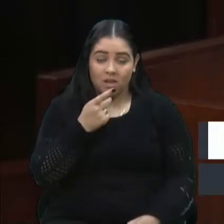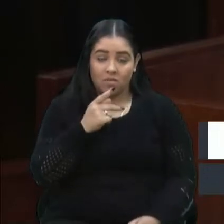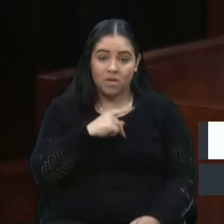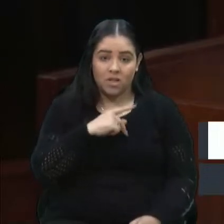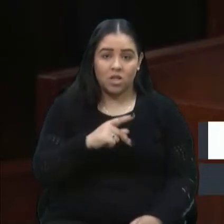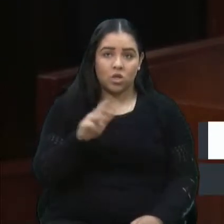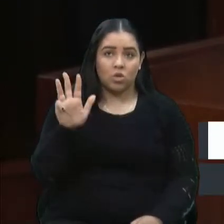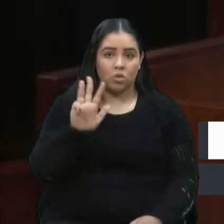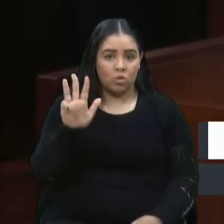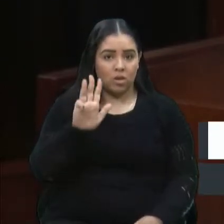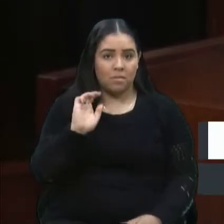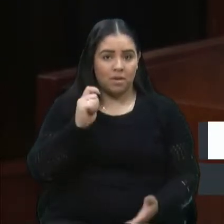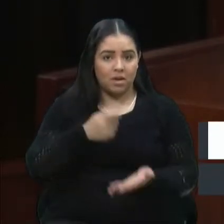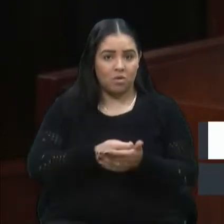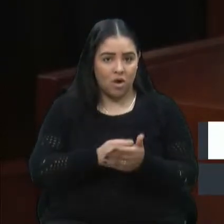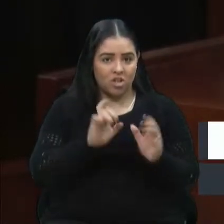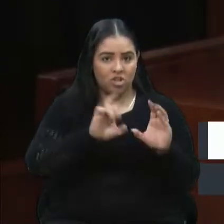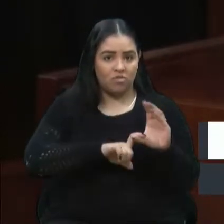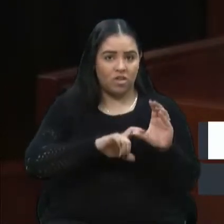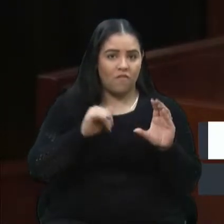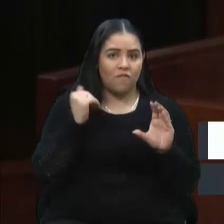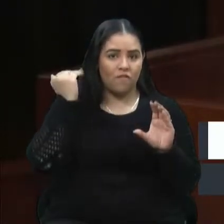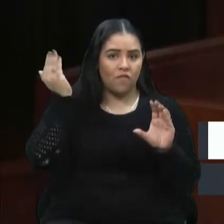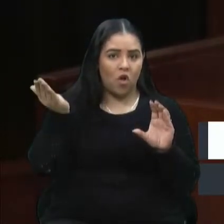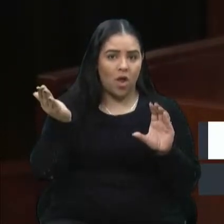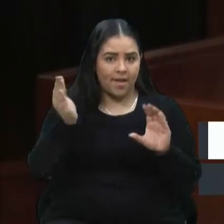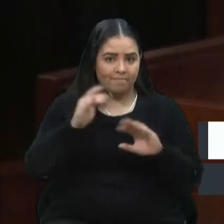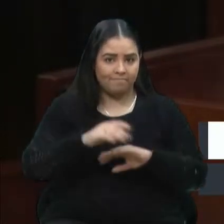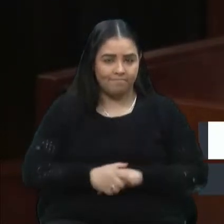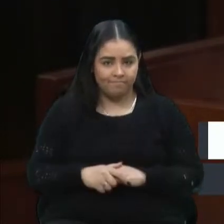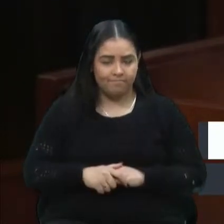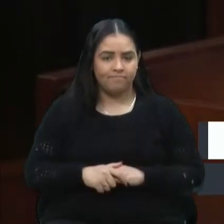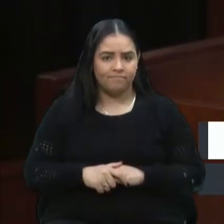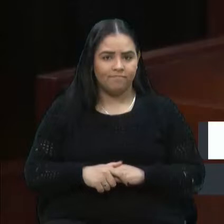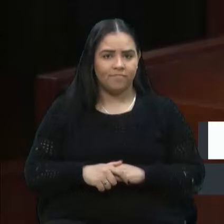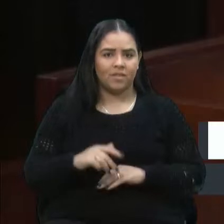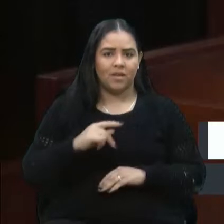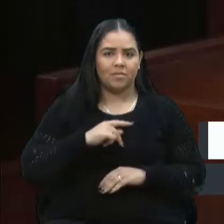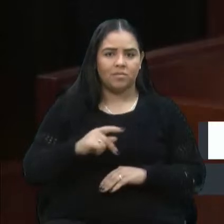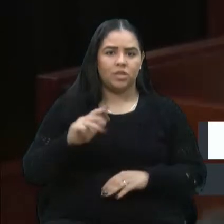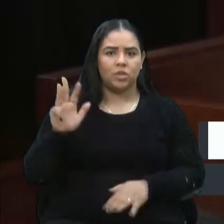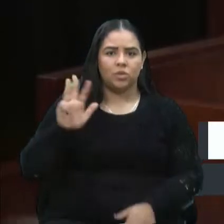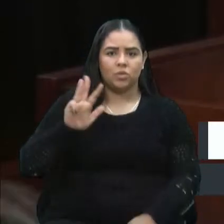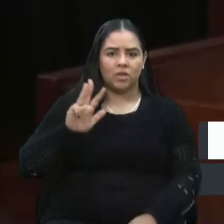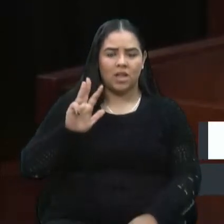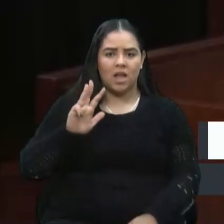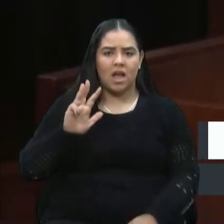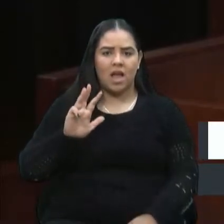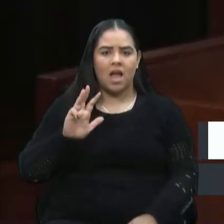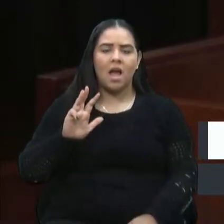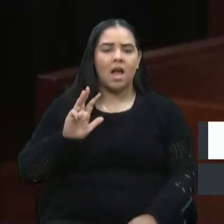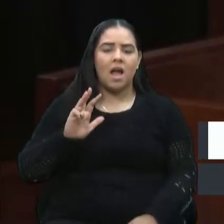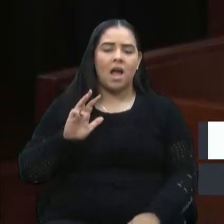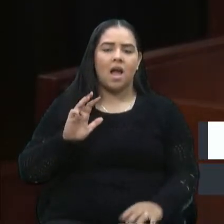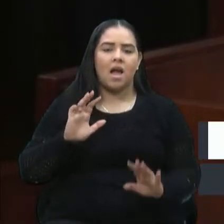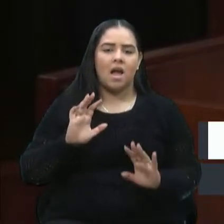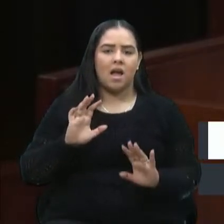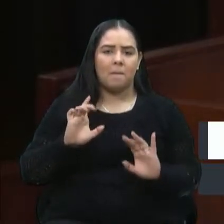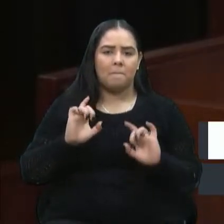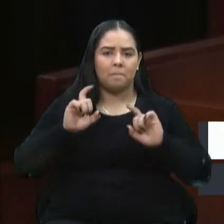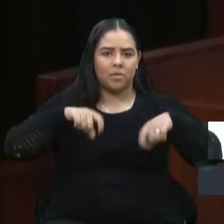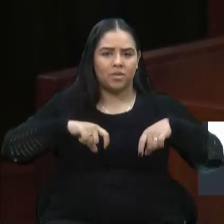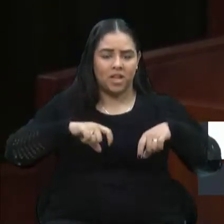Lula pagou a dívida externa. Quando o presidente Lula assumiu, a dívida interna, a dívida